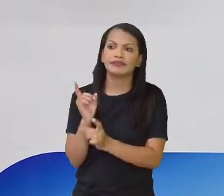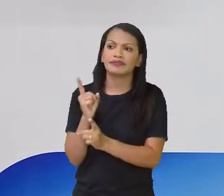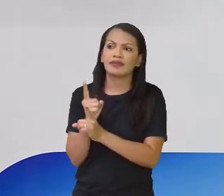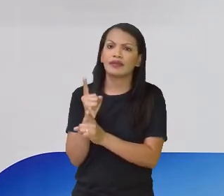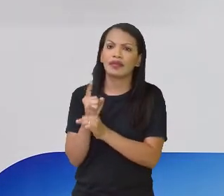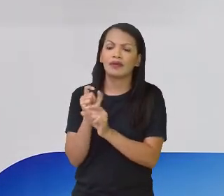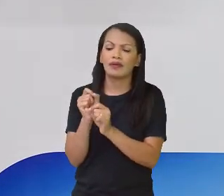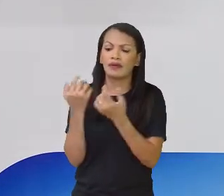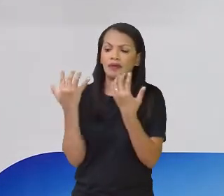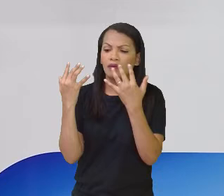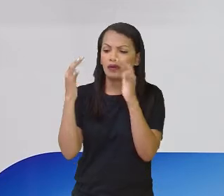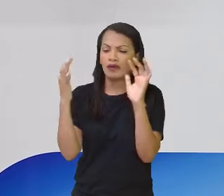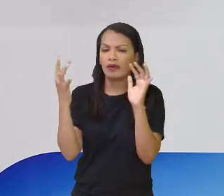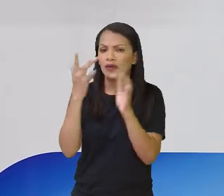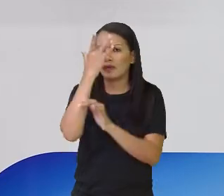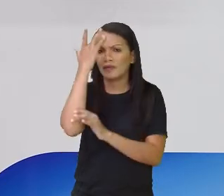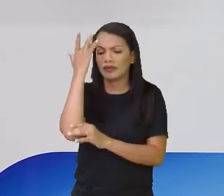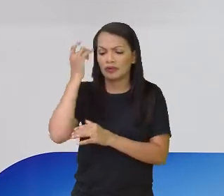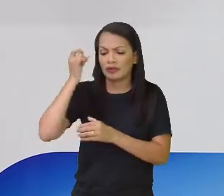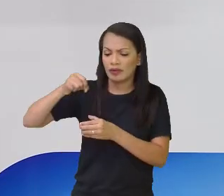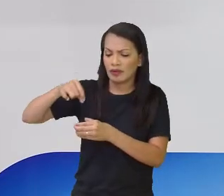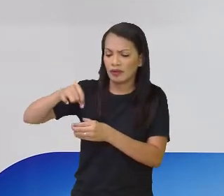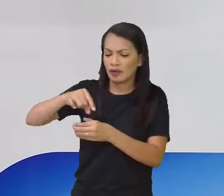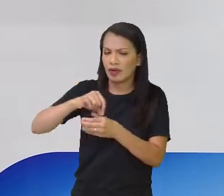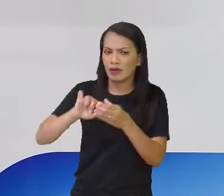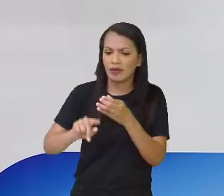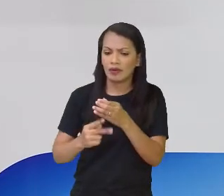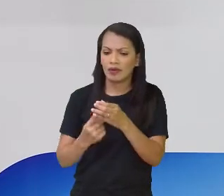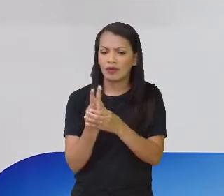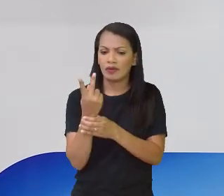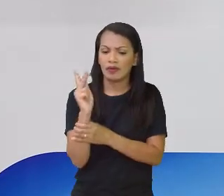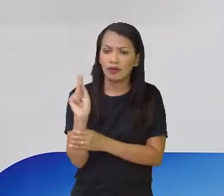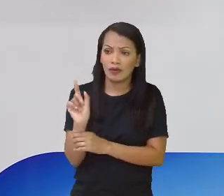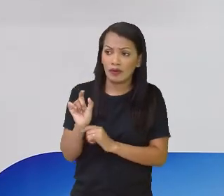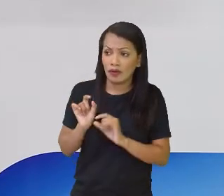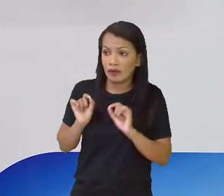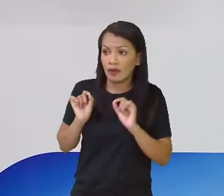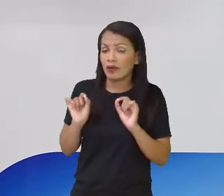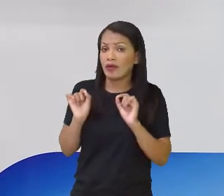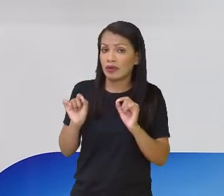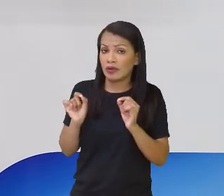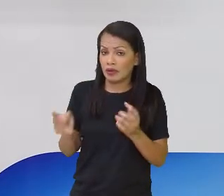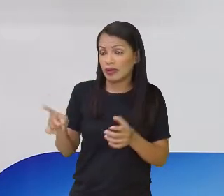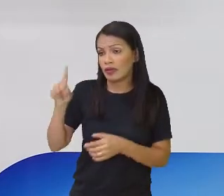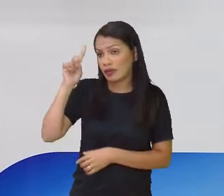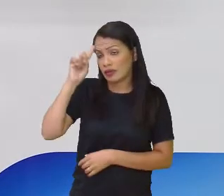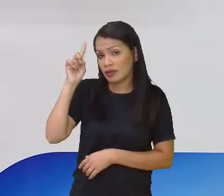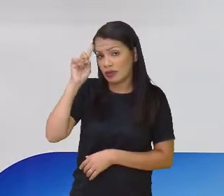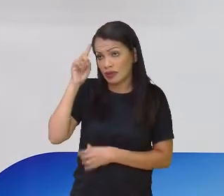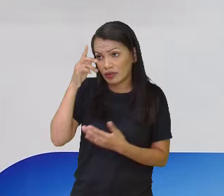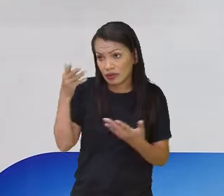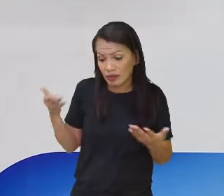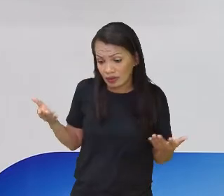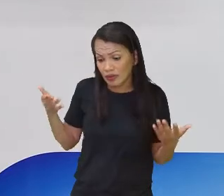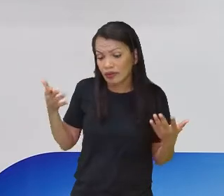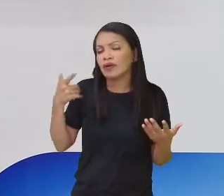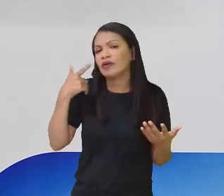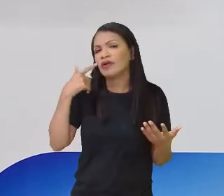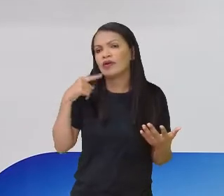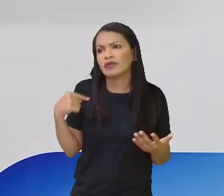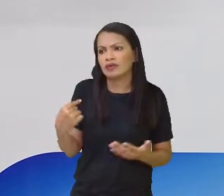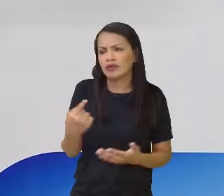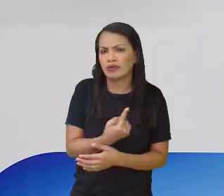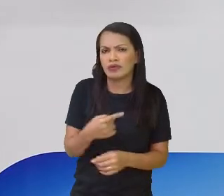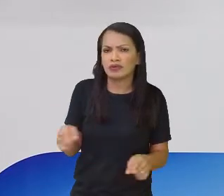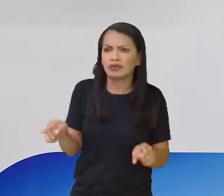área verde, alguém que planta alguma coisa, alguém que quer trazer para o seu dia a dia algo desse universo, nós